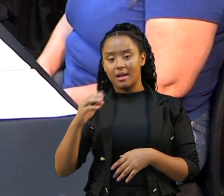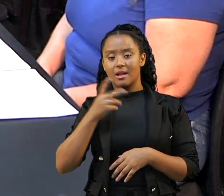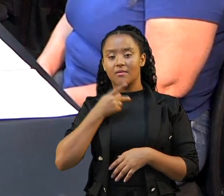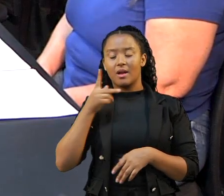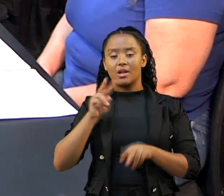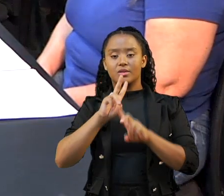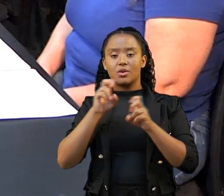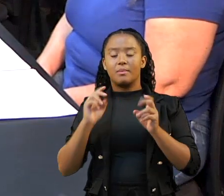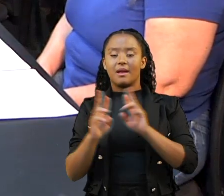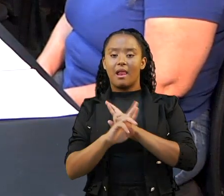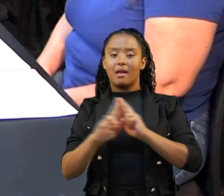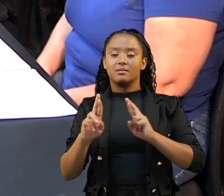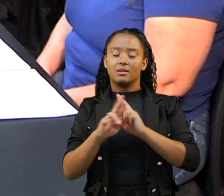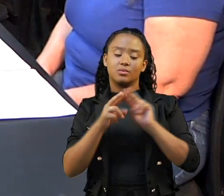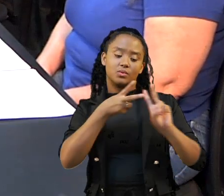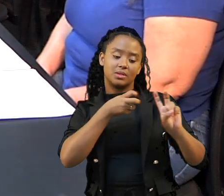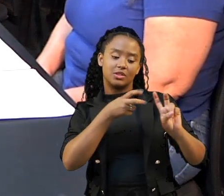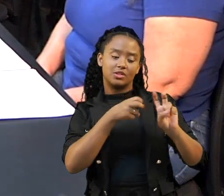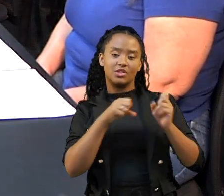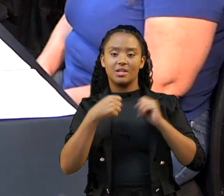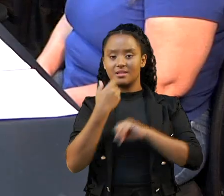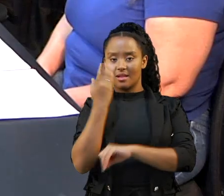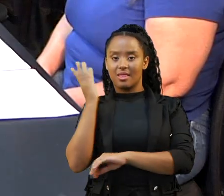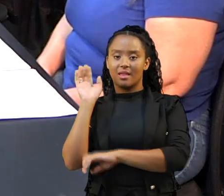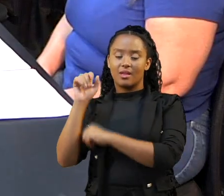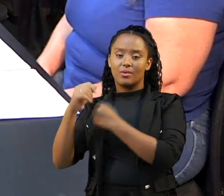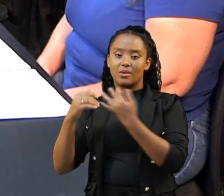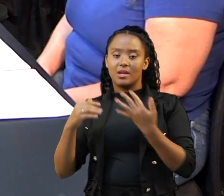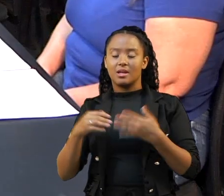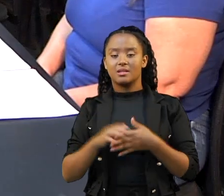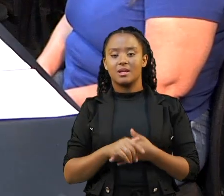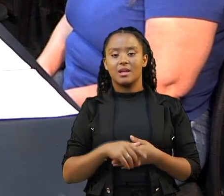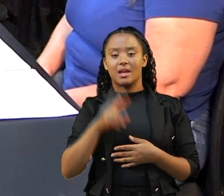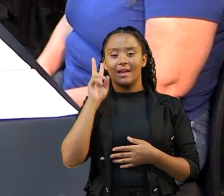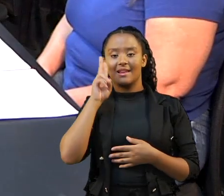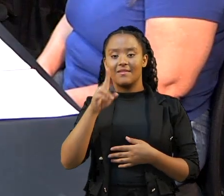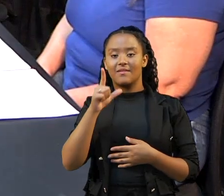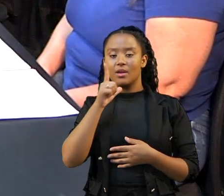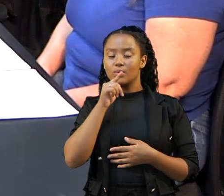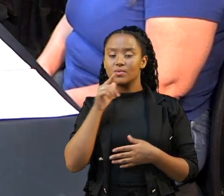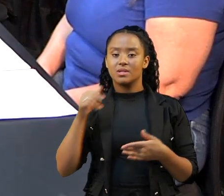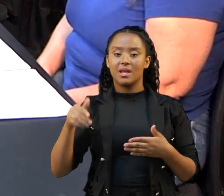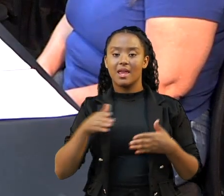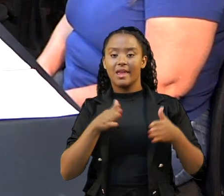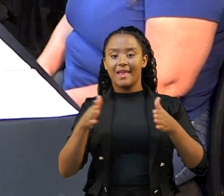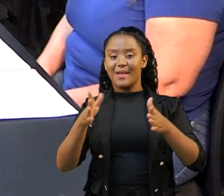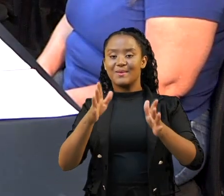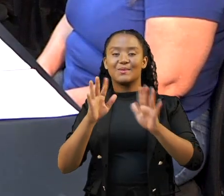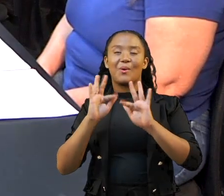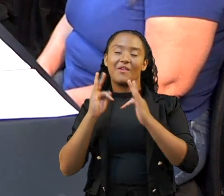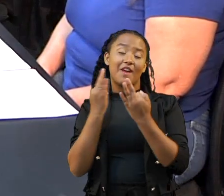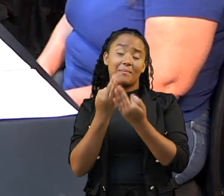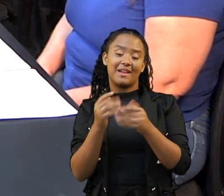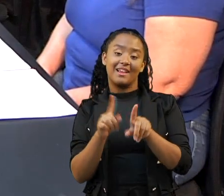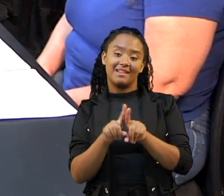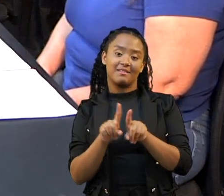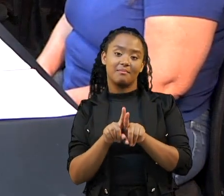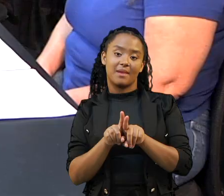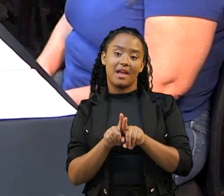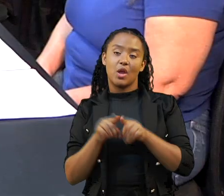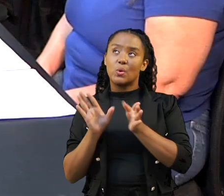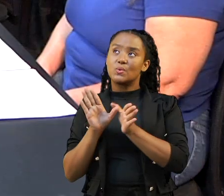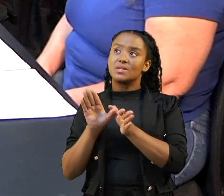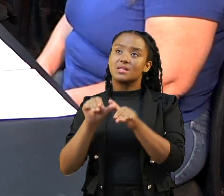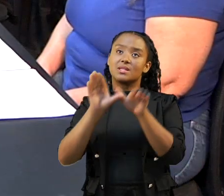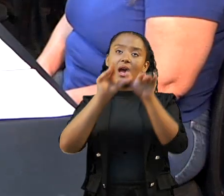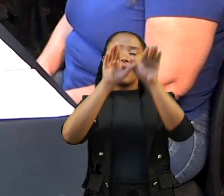dessa relação dos indígenas com a natureza, que vê os rios como um parente, que vê as árvores,